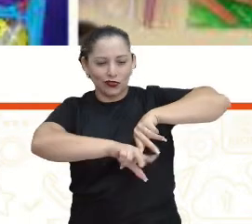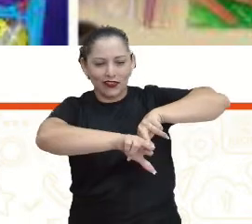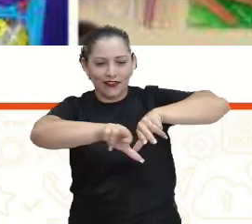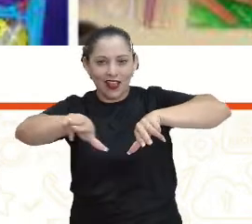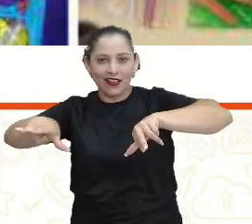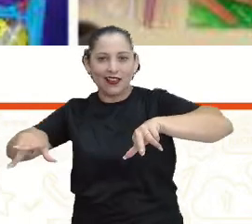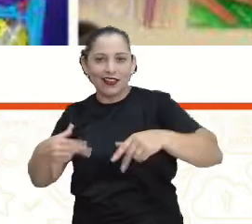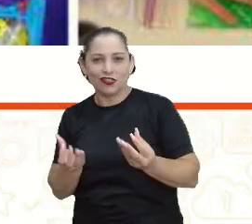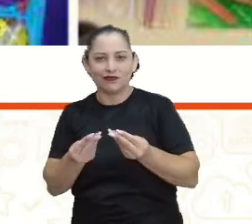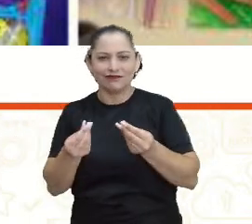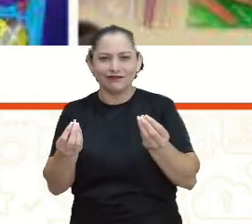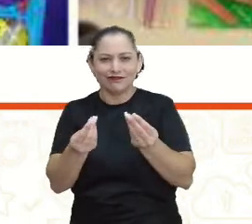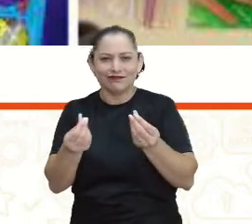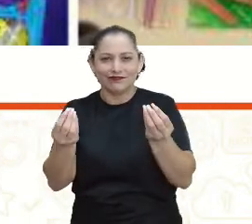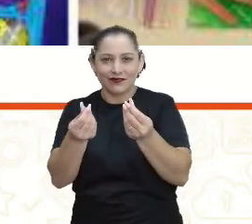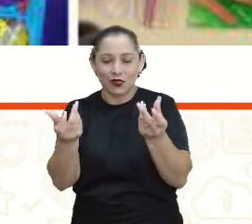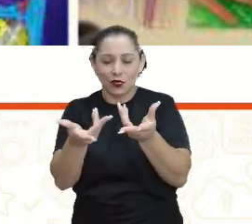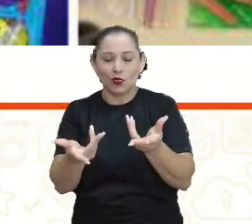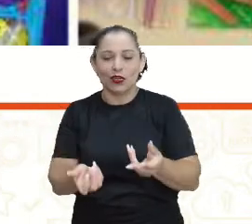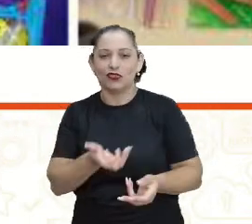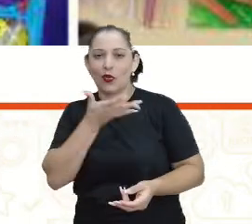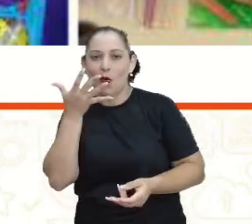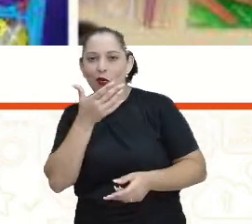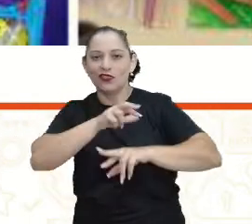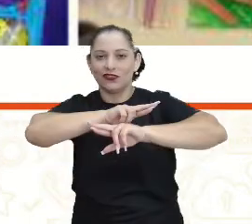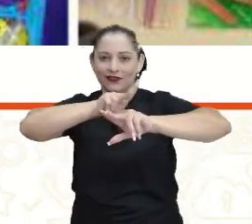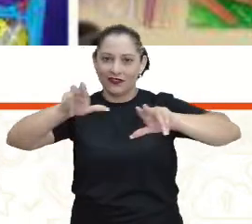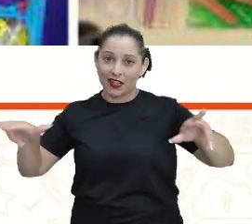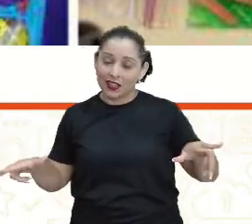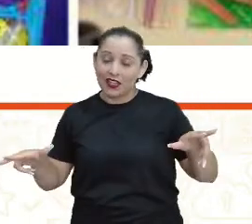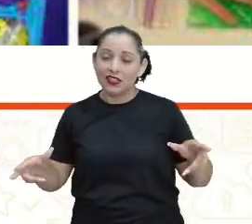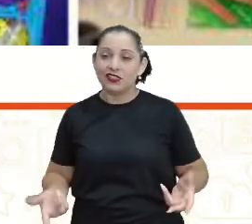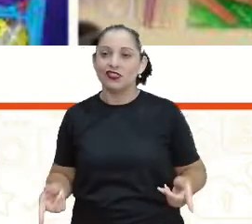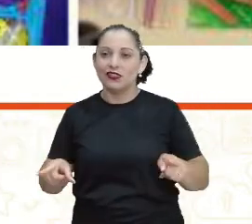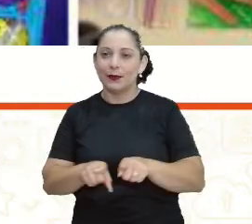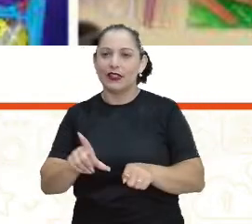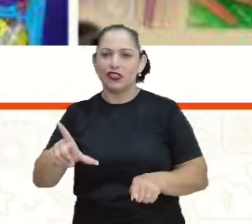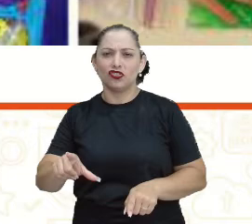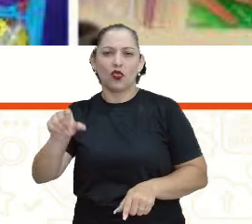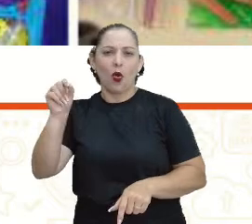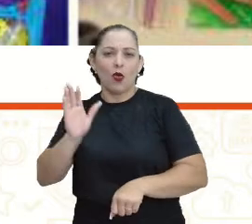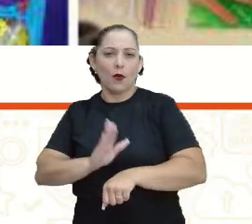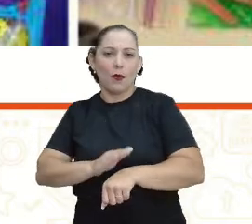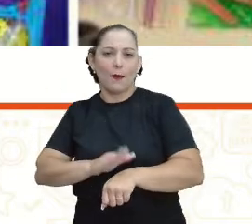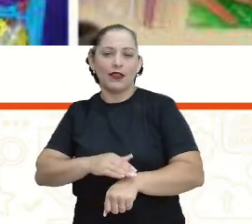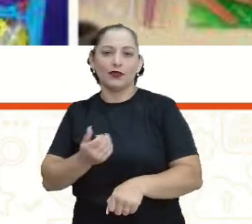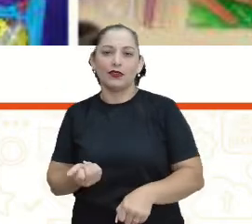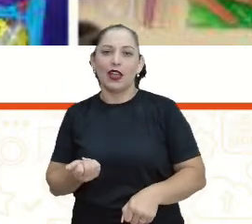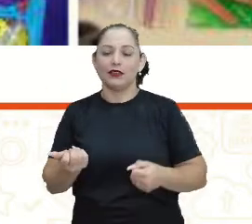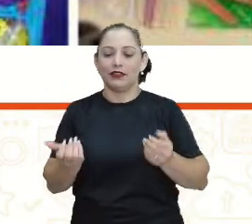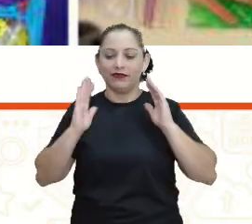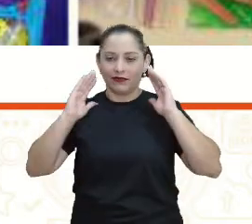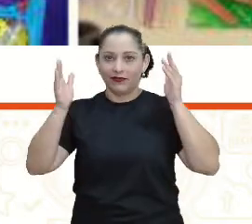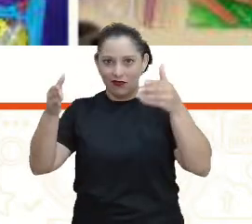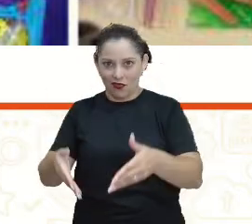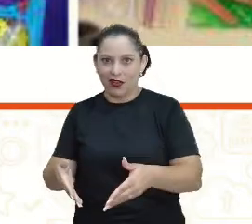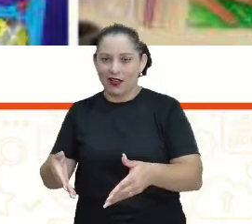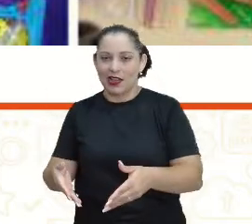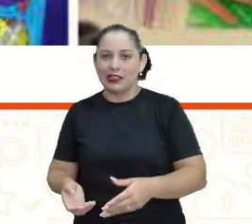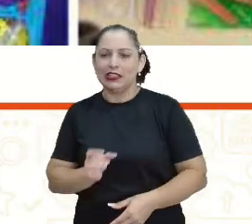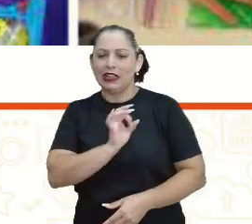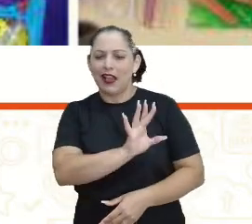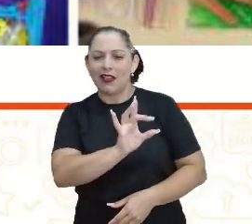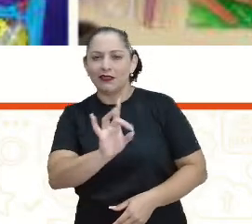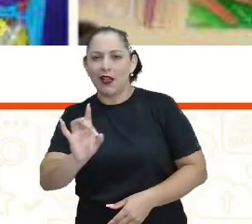com diferentes texturas, com diferentes cores. E aí a gente escolhe o momento para fazer esse trabalho e percebam que